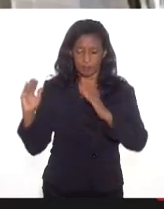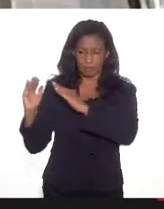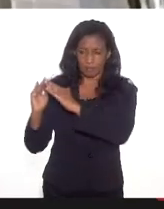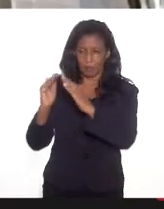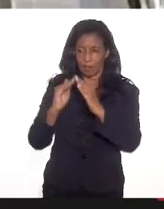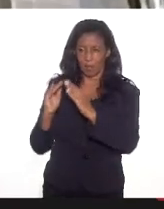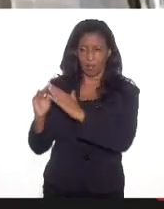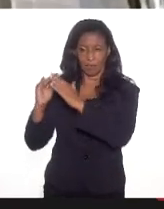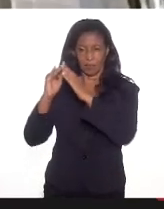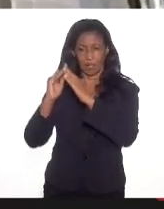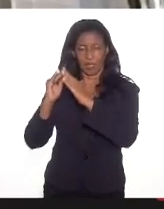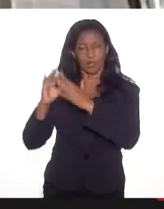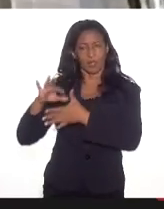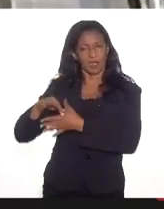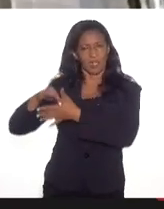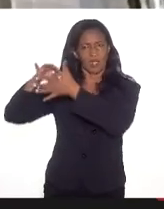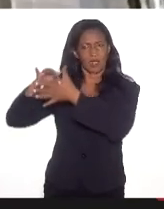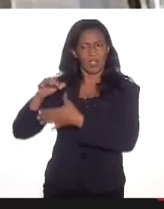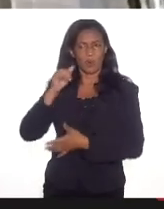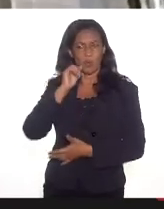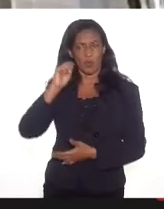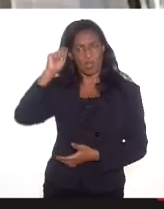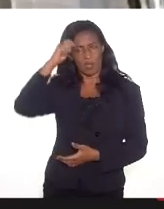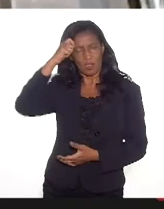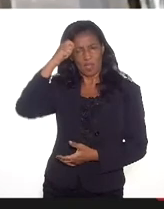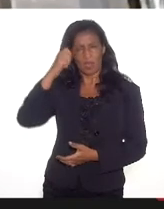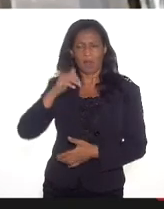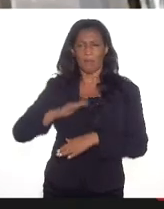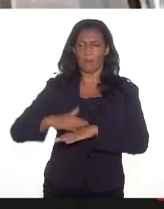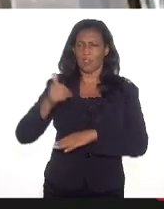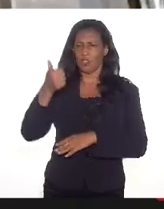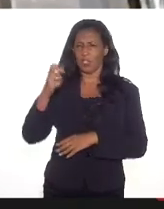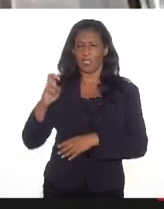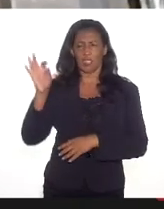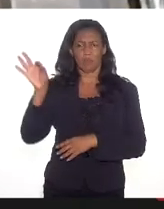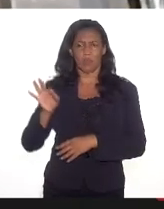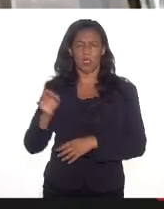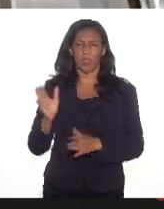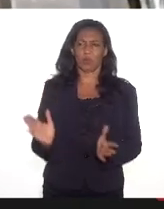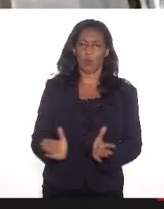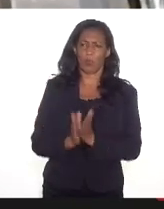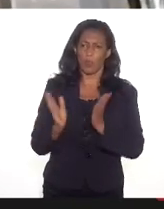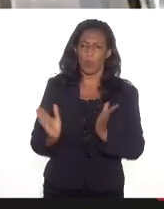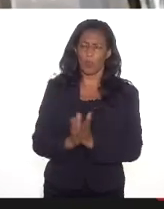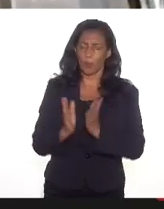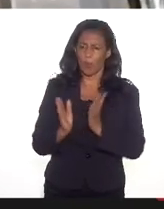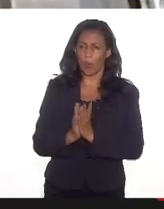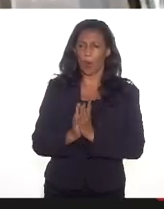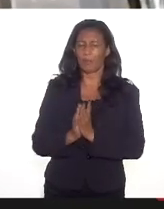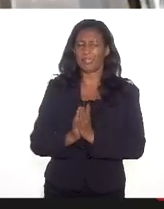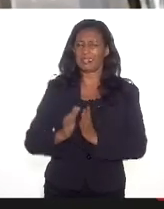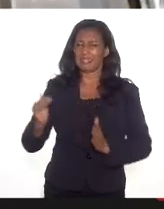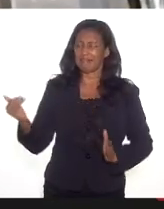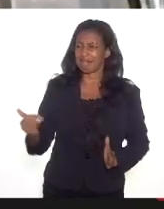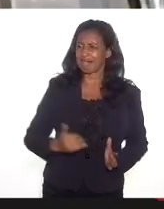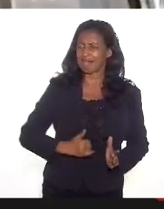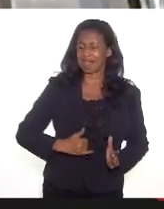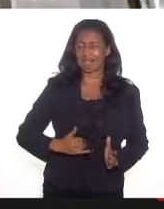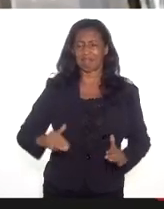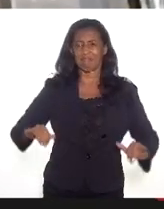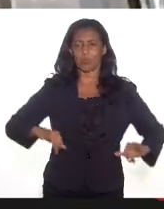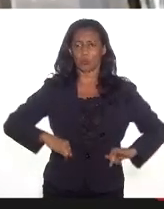chefiados por mulheres negras mais de 15% são pobres e estão na extrema pobreza e que